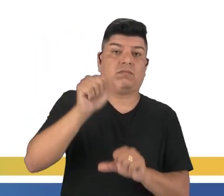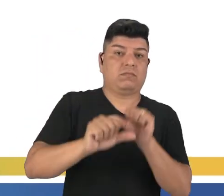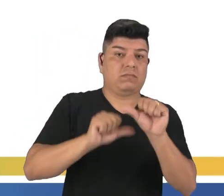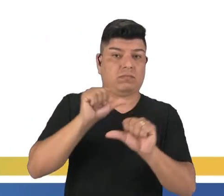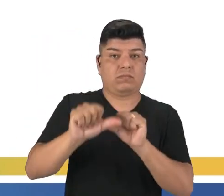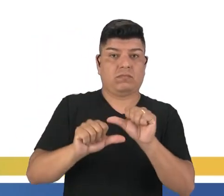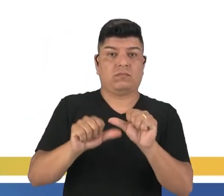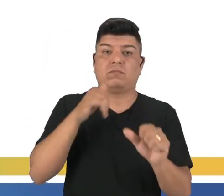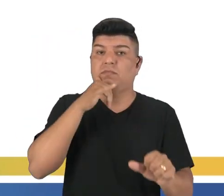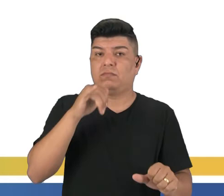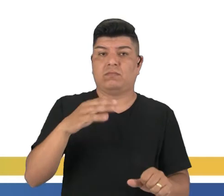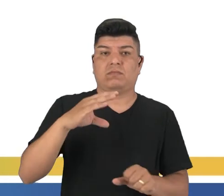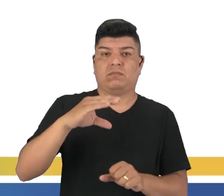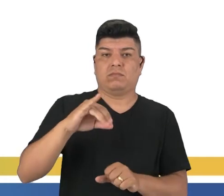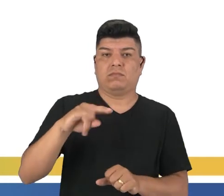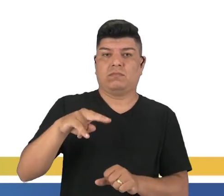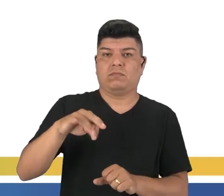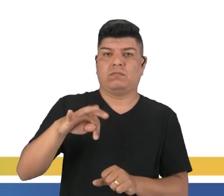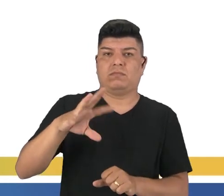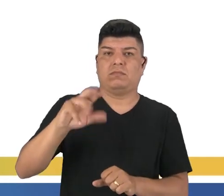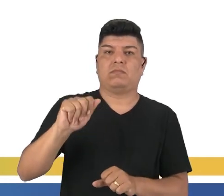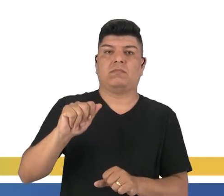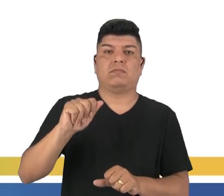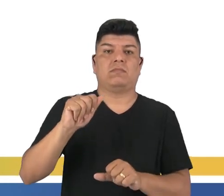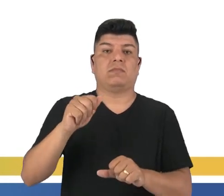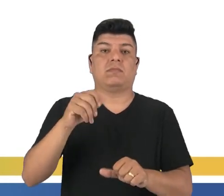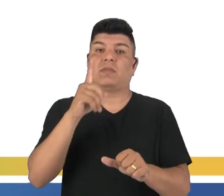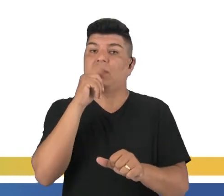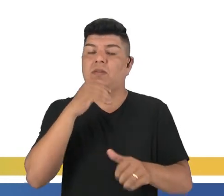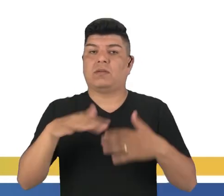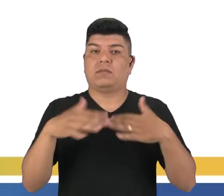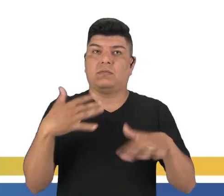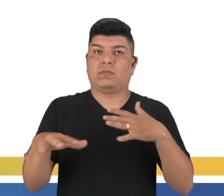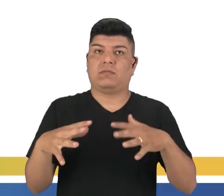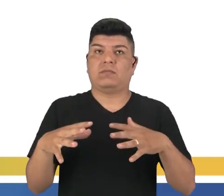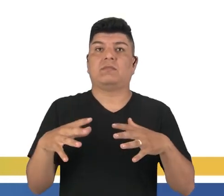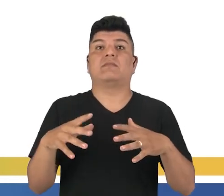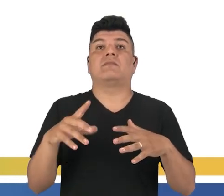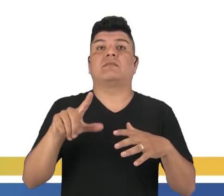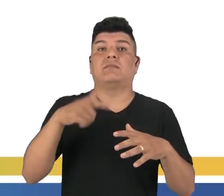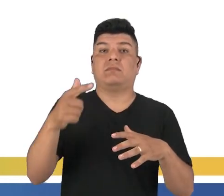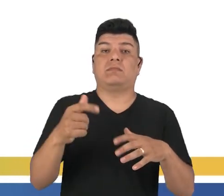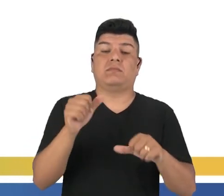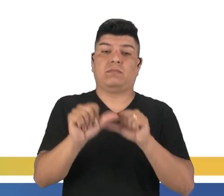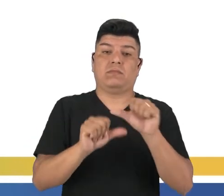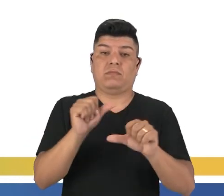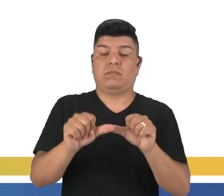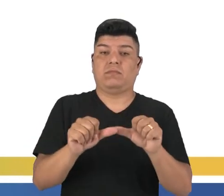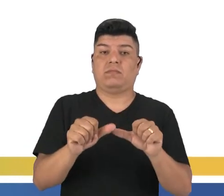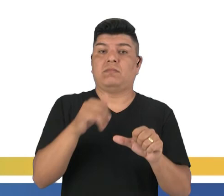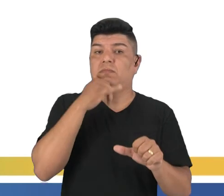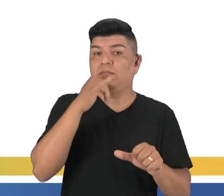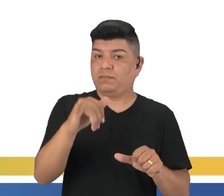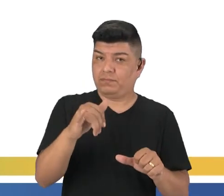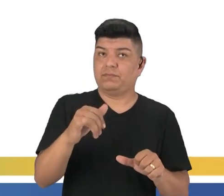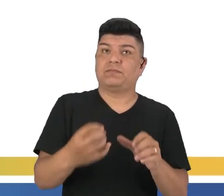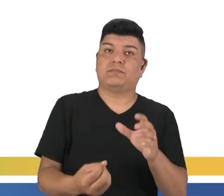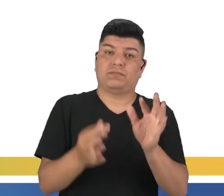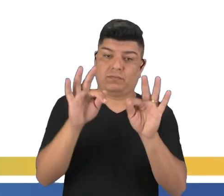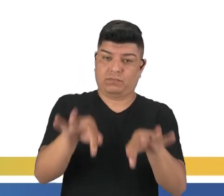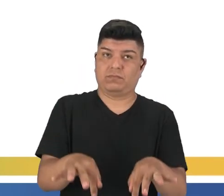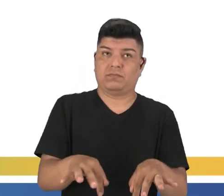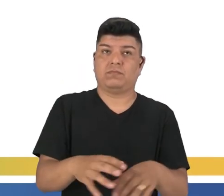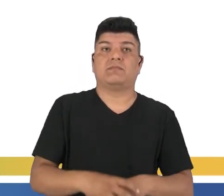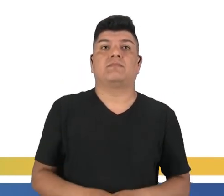cinética, quando essa água começa a se movimentar, ela, ou seja, vai começar a escoar, e aí vai virar energia elétrica no final. Energia nuclear é a